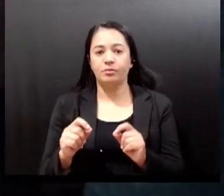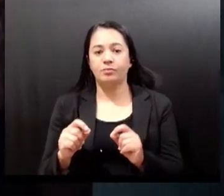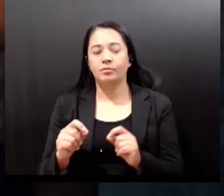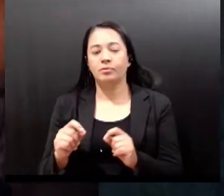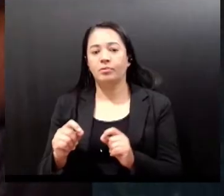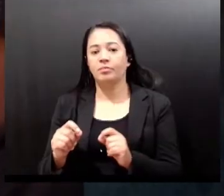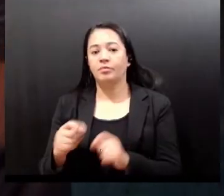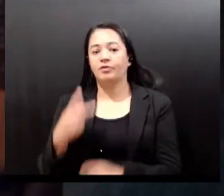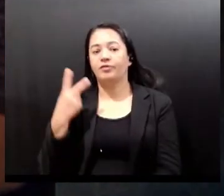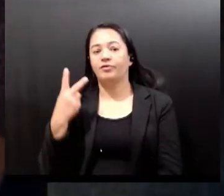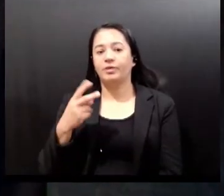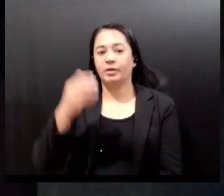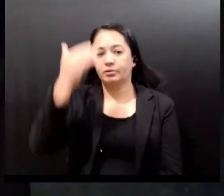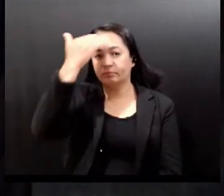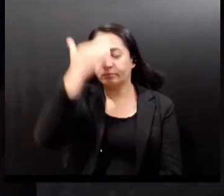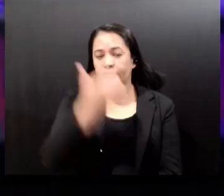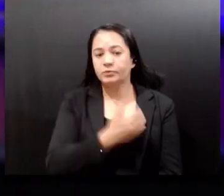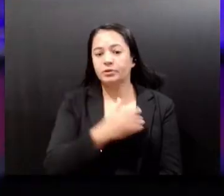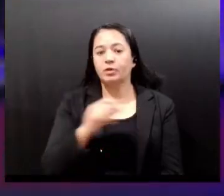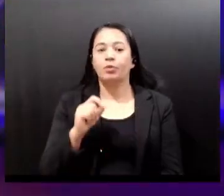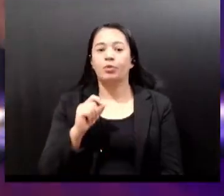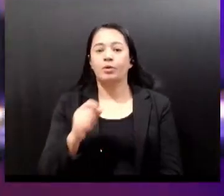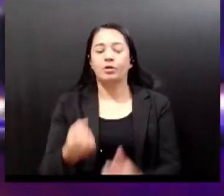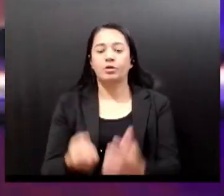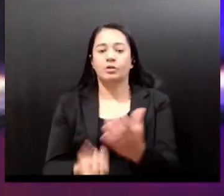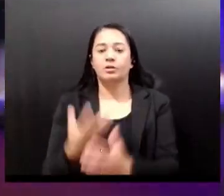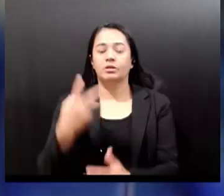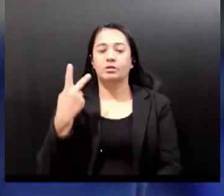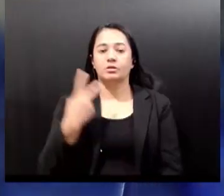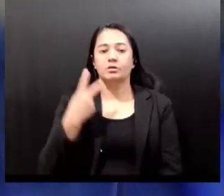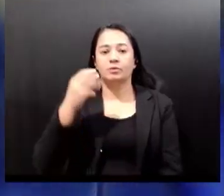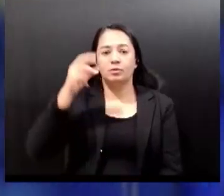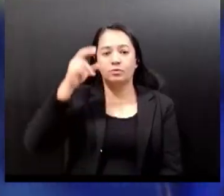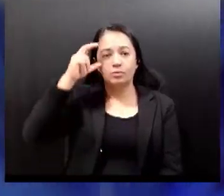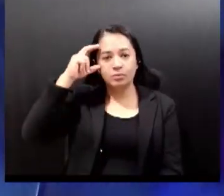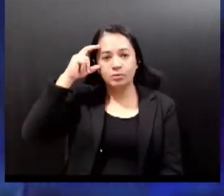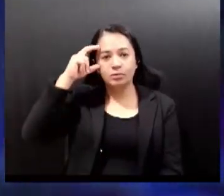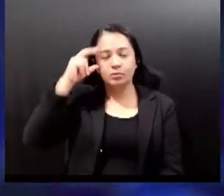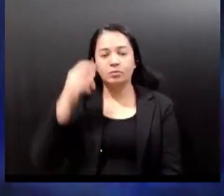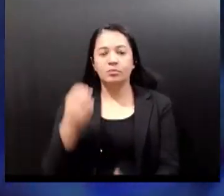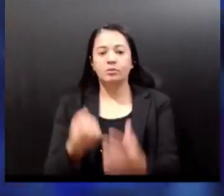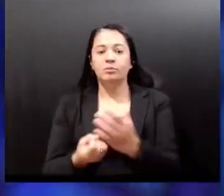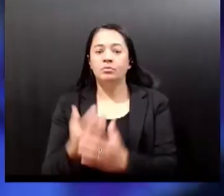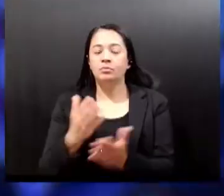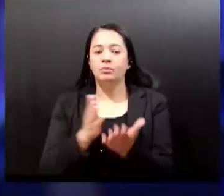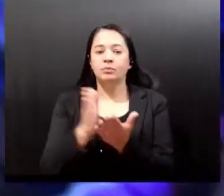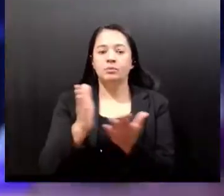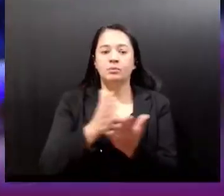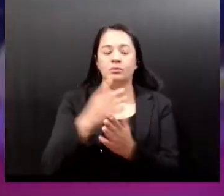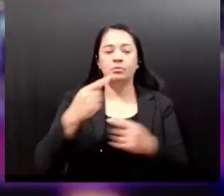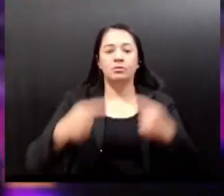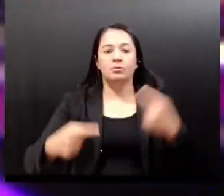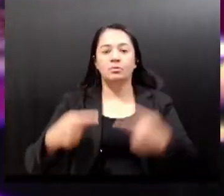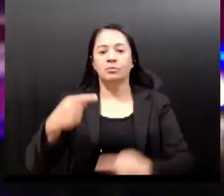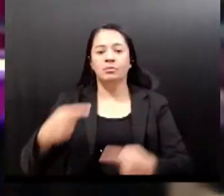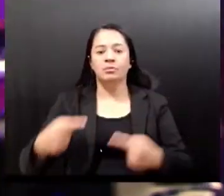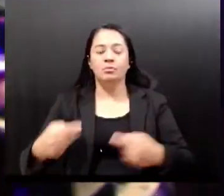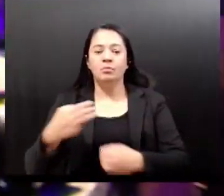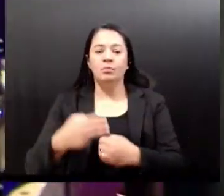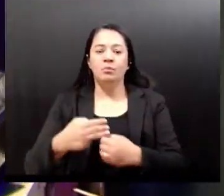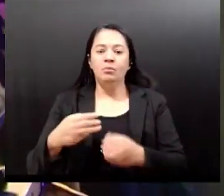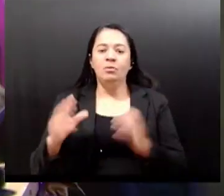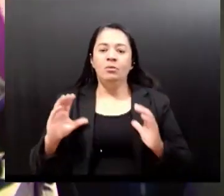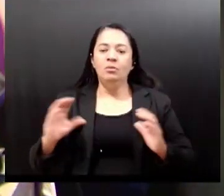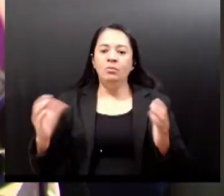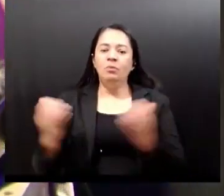Iabico, é de autoria do vereador Carlinhos Camelô, que cria diretrizes da política municipal da comunidade hip-hop